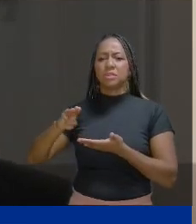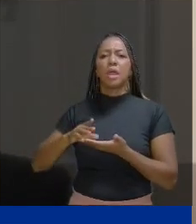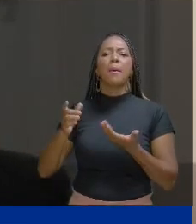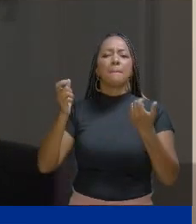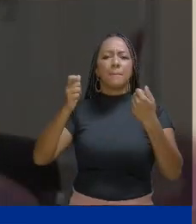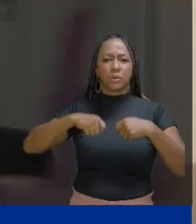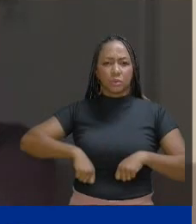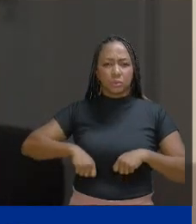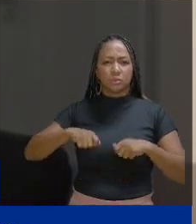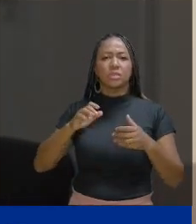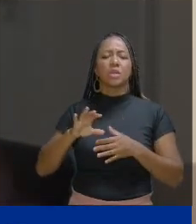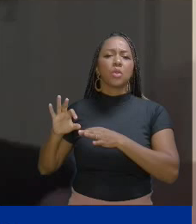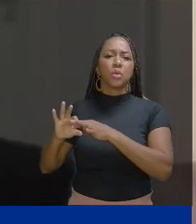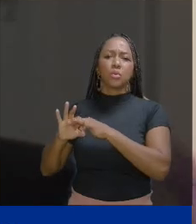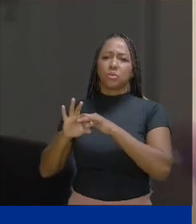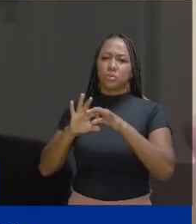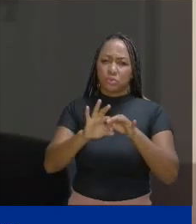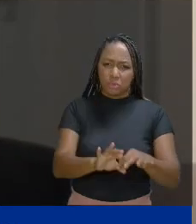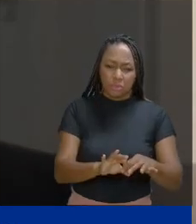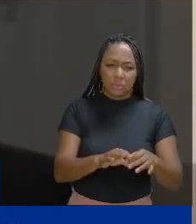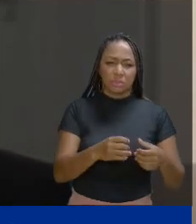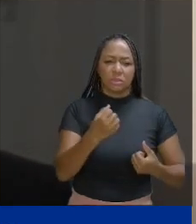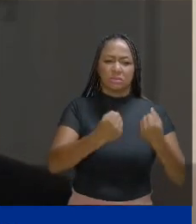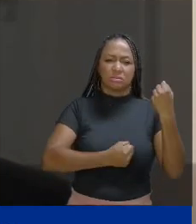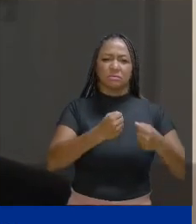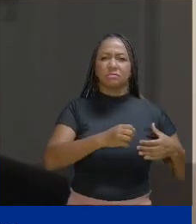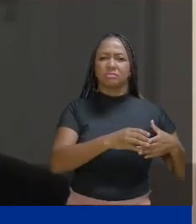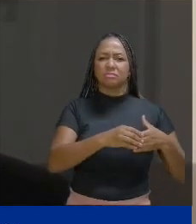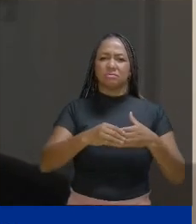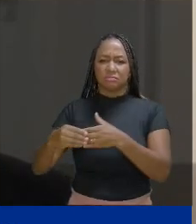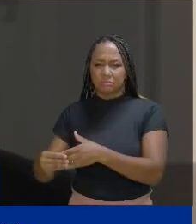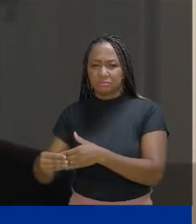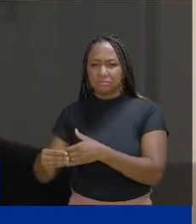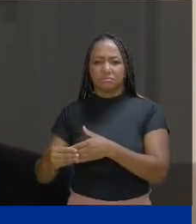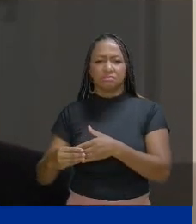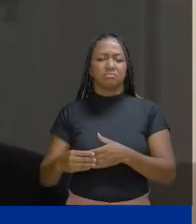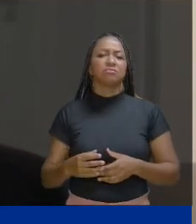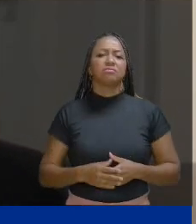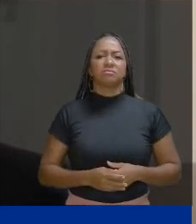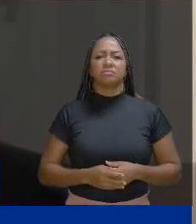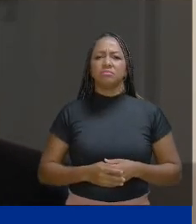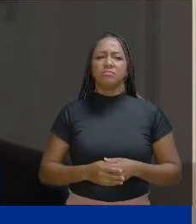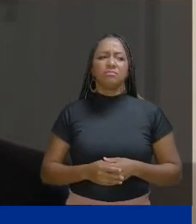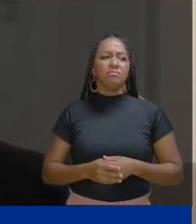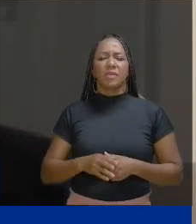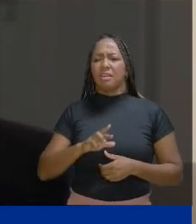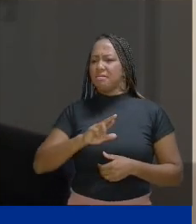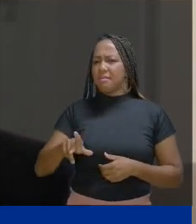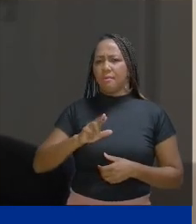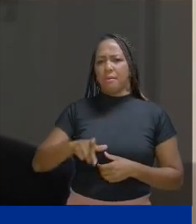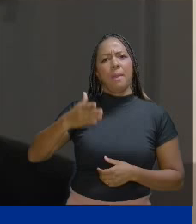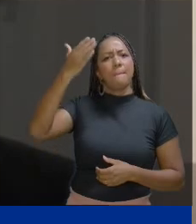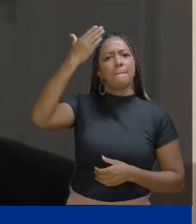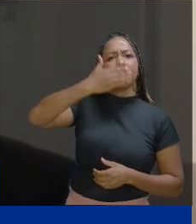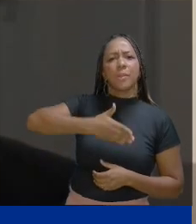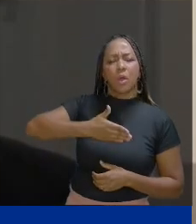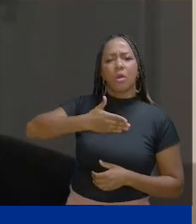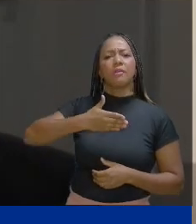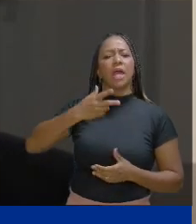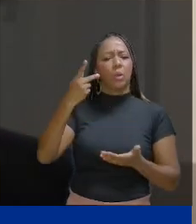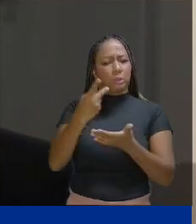possível extrair delas um contexto de transporte, uma rede de transporte, não é prova de que o